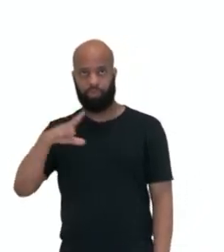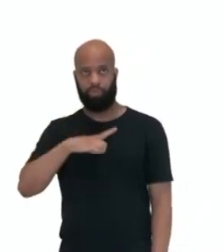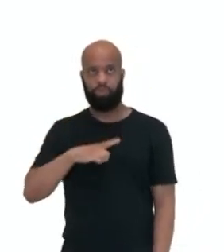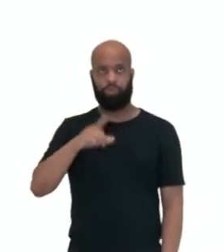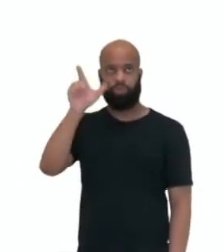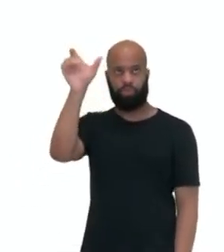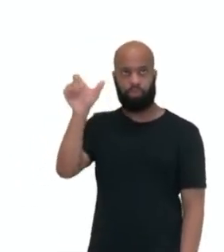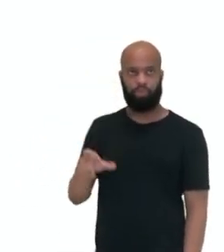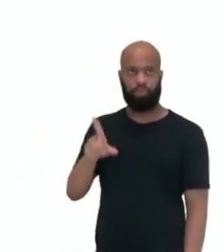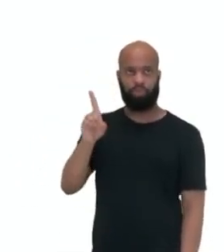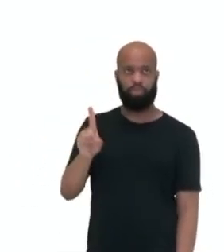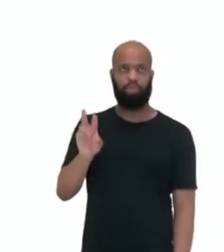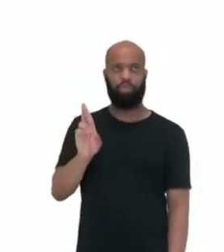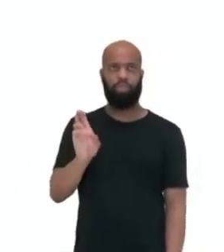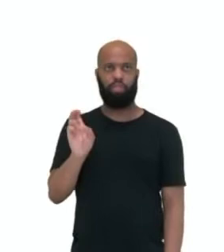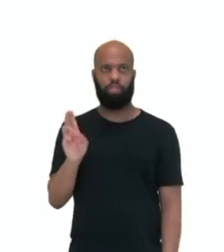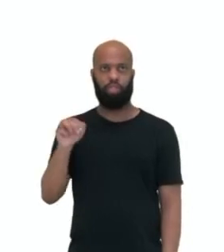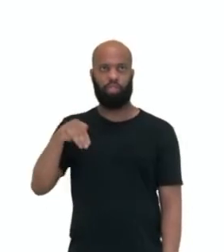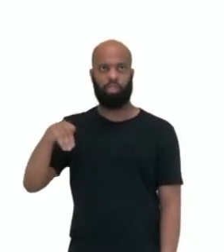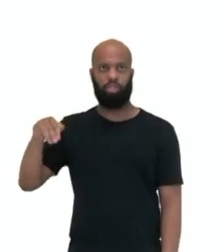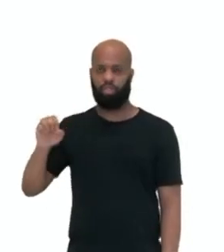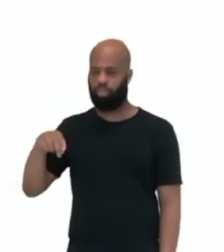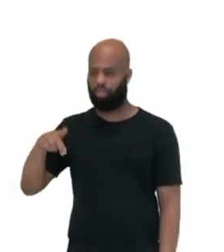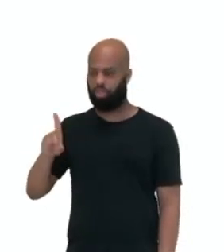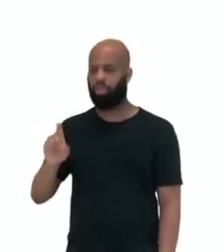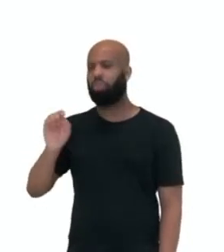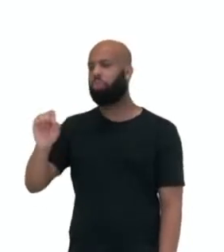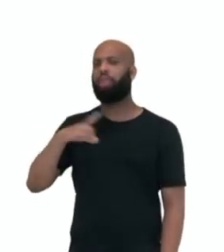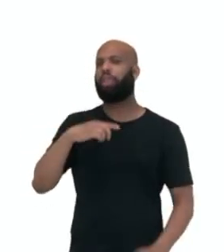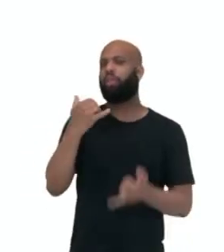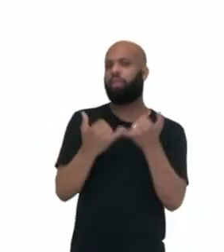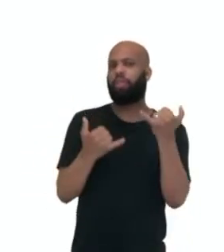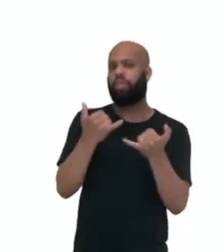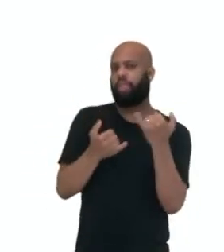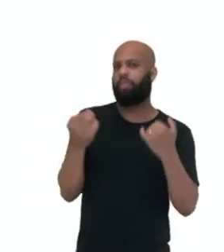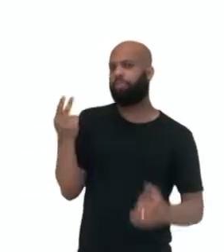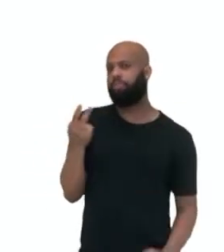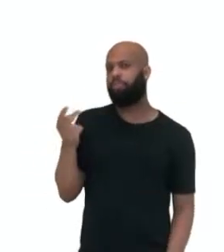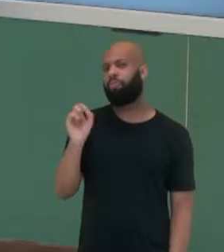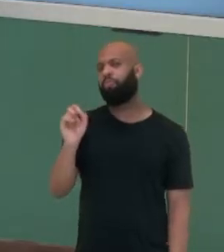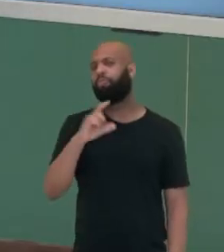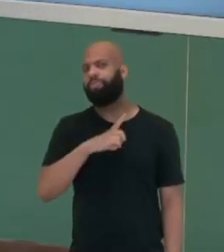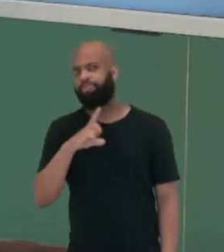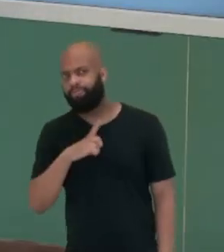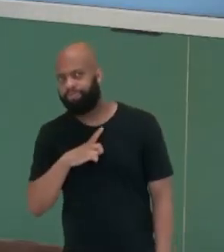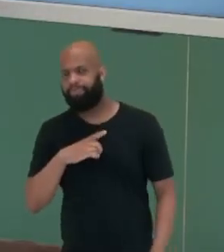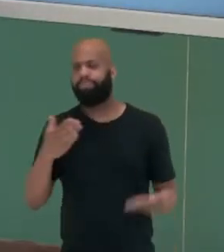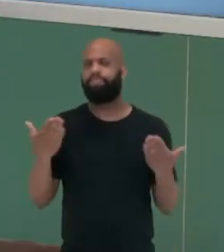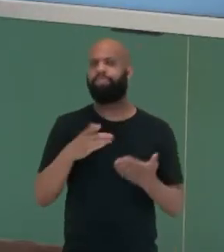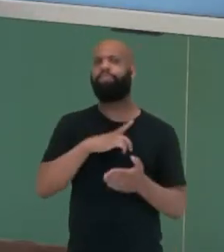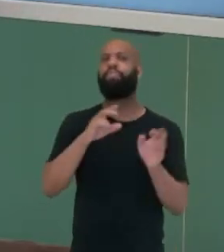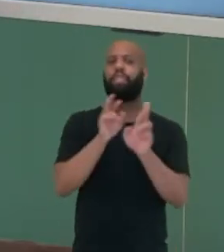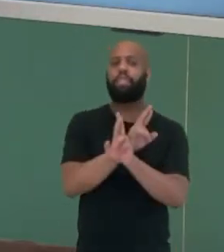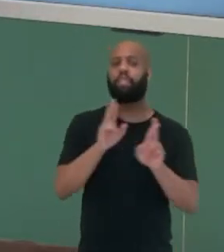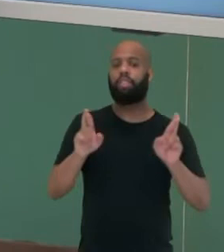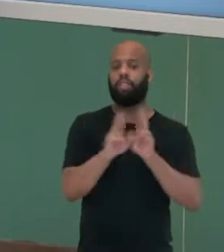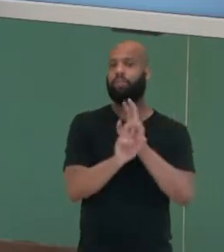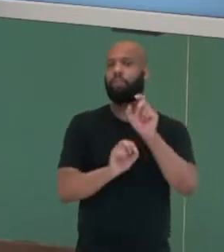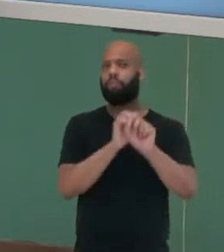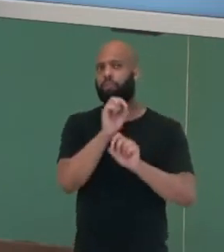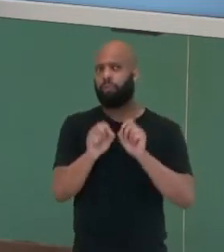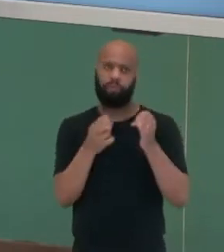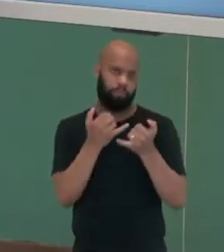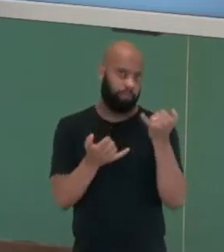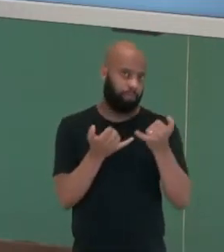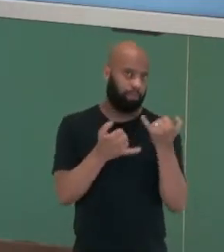poeta Drummond, o que se percebe de semelhança entre eles? O senhor que tem de relação,